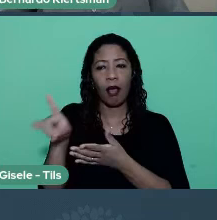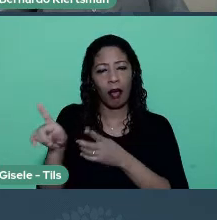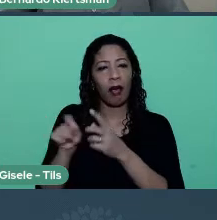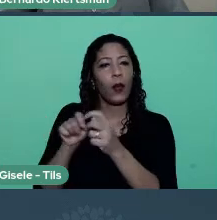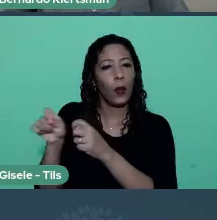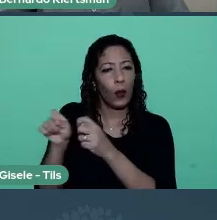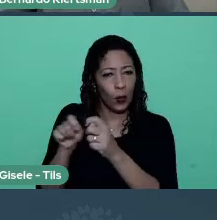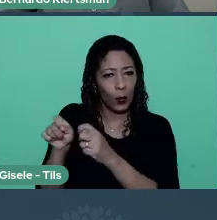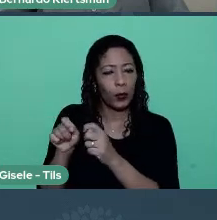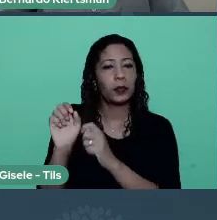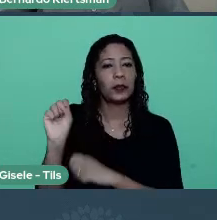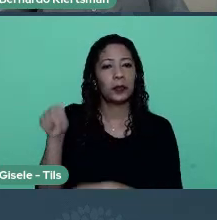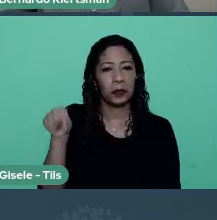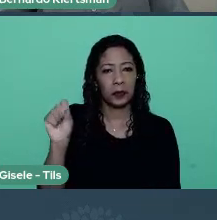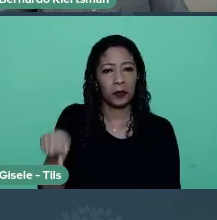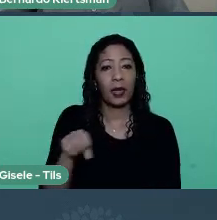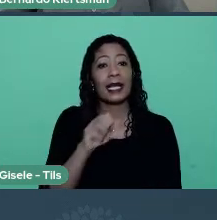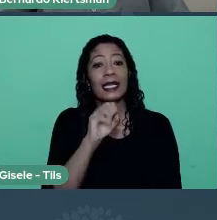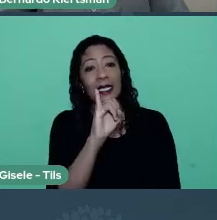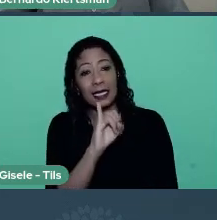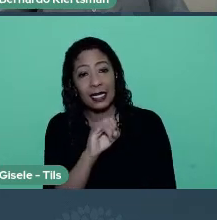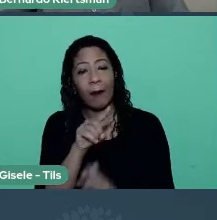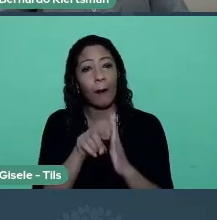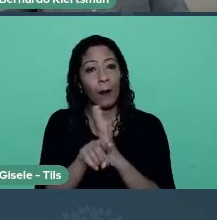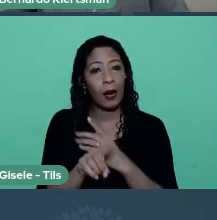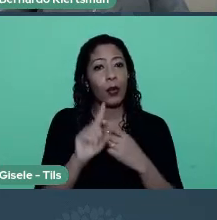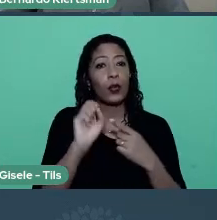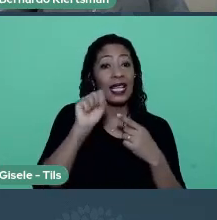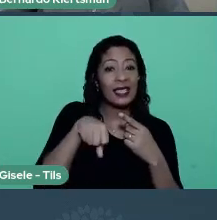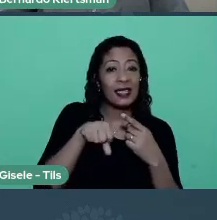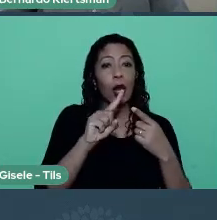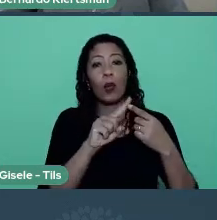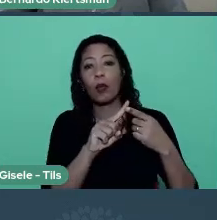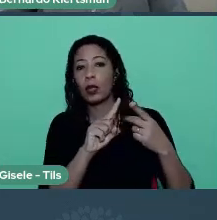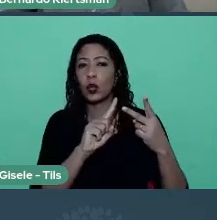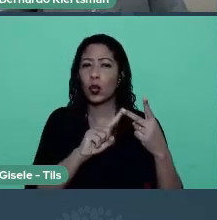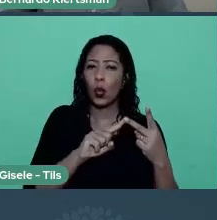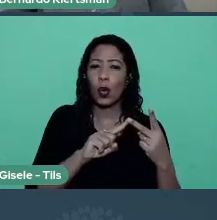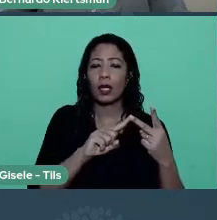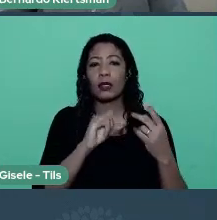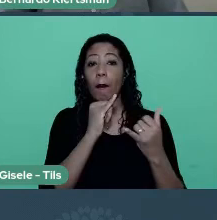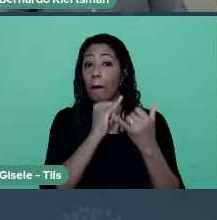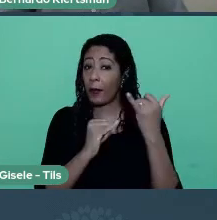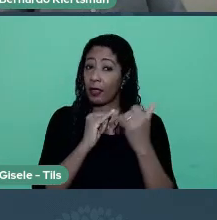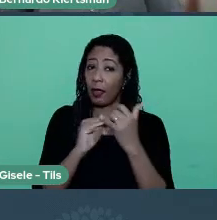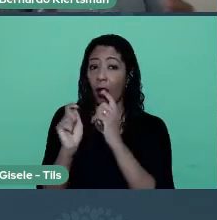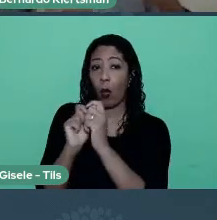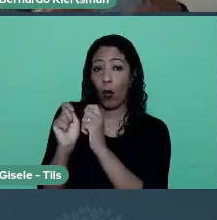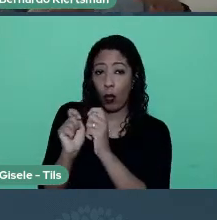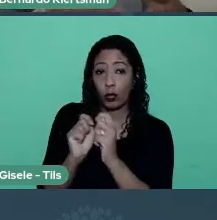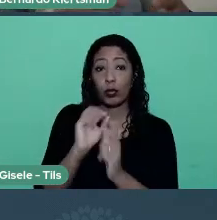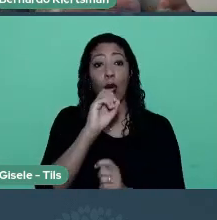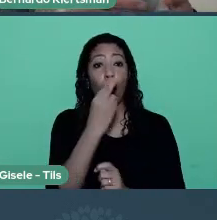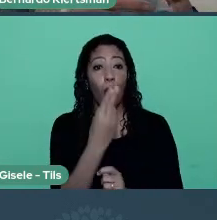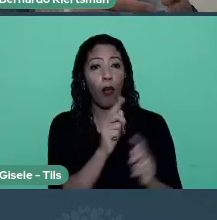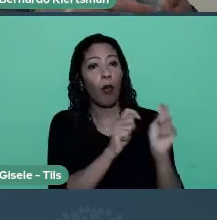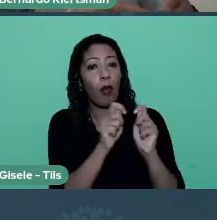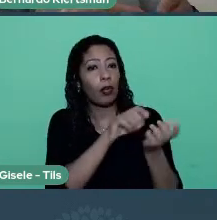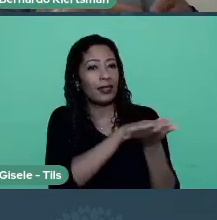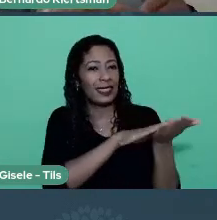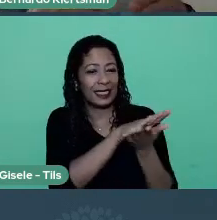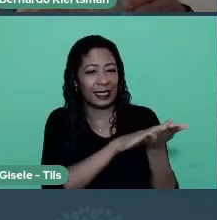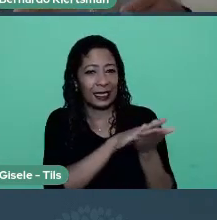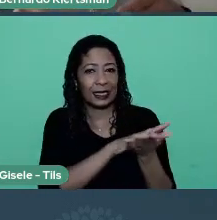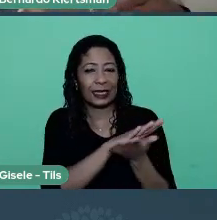você tiver uma ou duas desses sintomas, ela está parcialmente controlada ou não controlada. E essa criança,